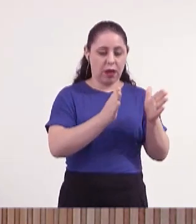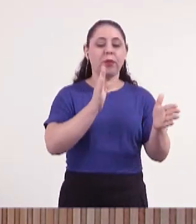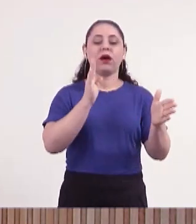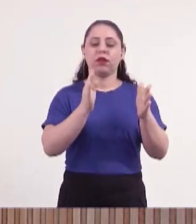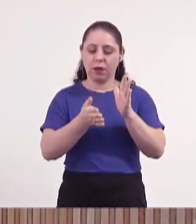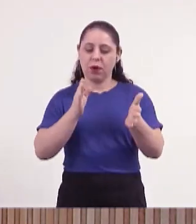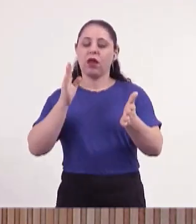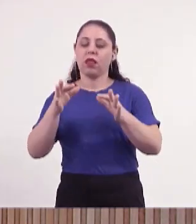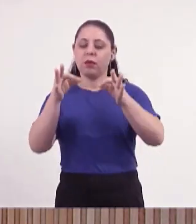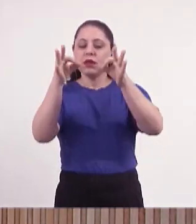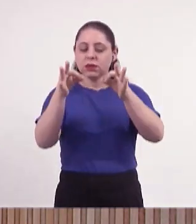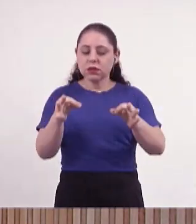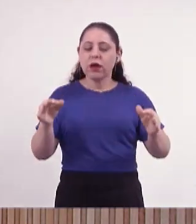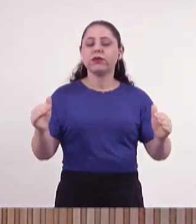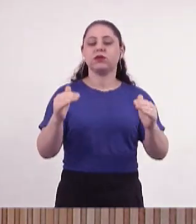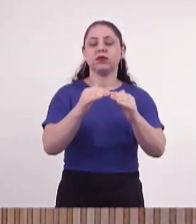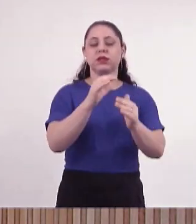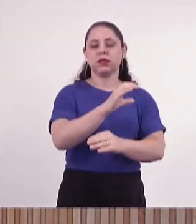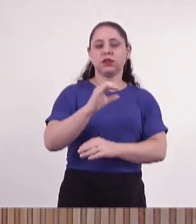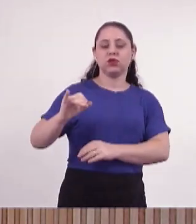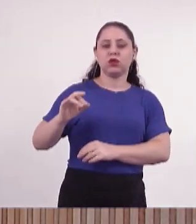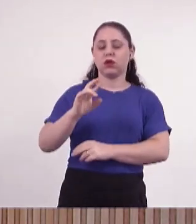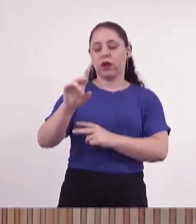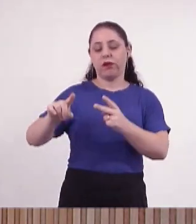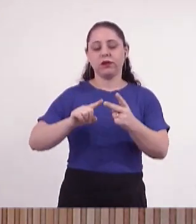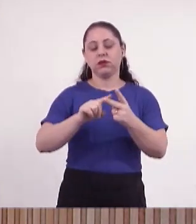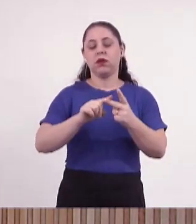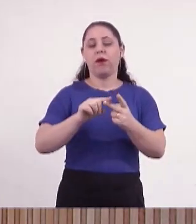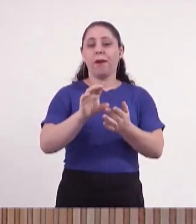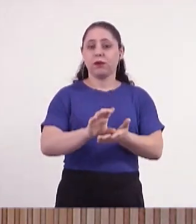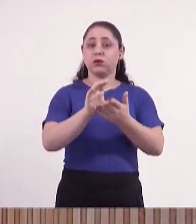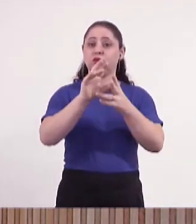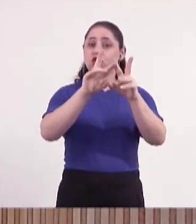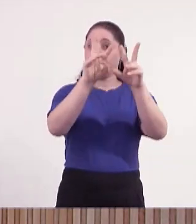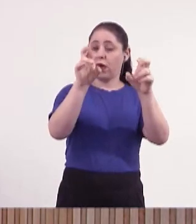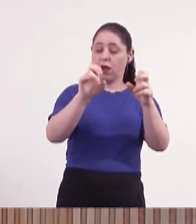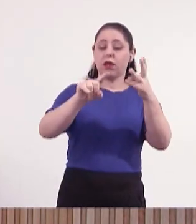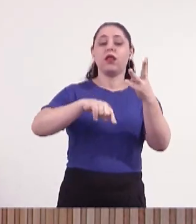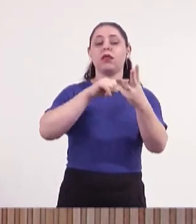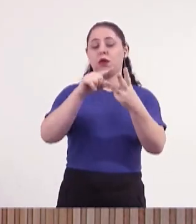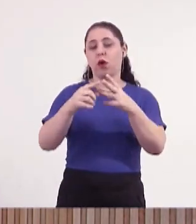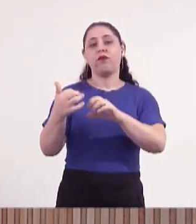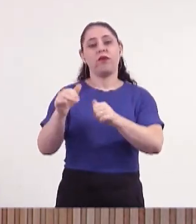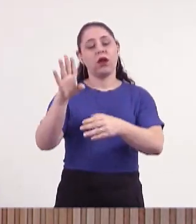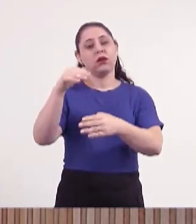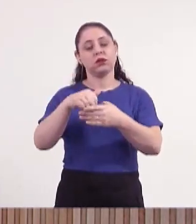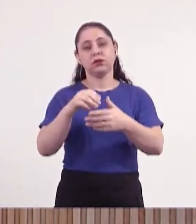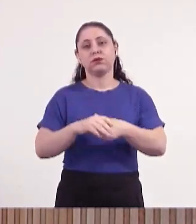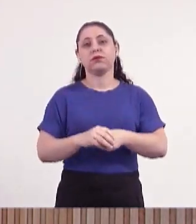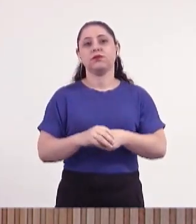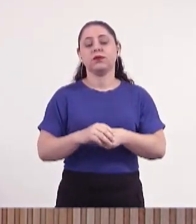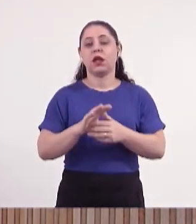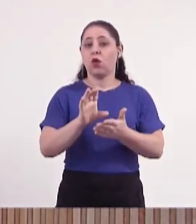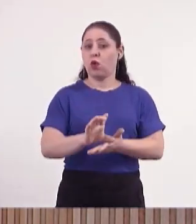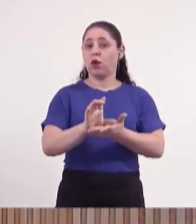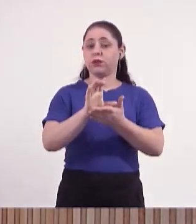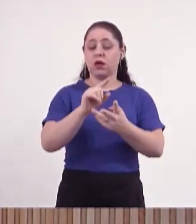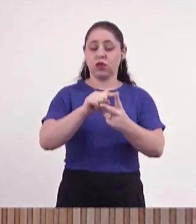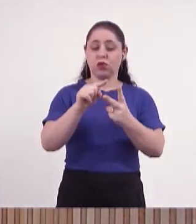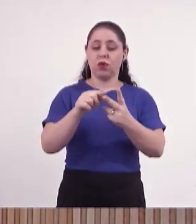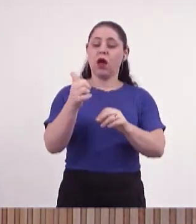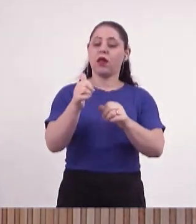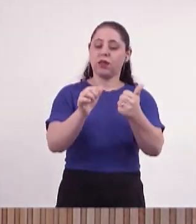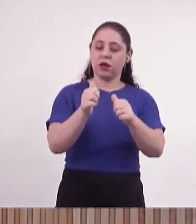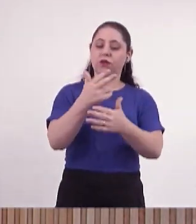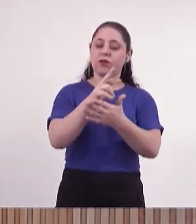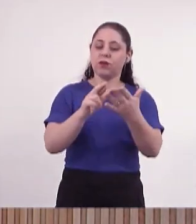projetos tramitam na Comissão de Constituição, Justiça e Redação e também nas comissões de mérito de maneira normal. Ou seja, essas comissões fazem